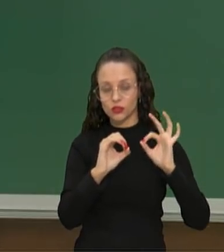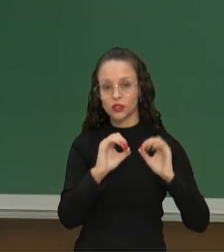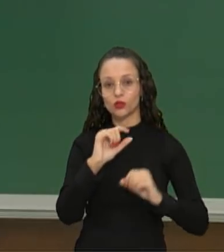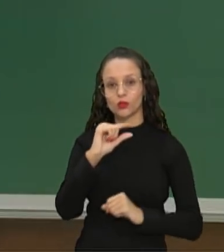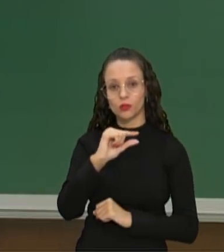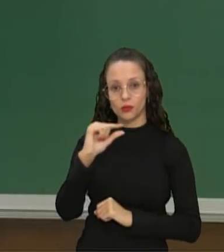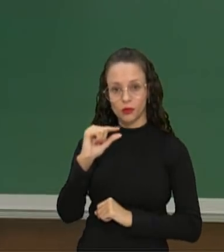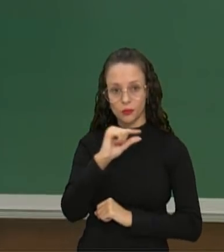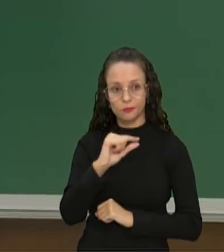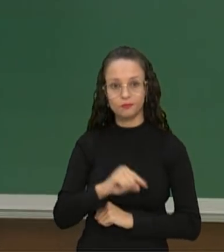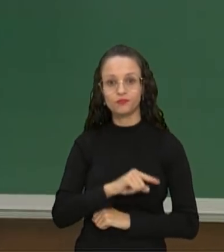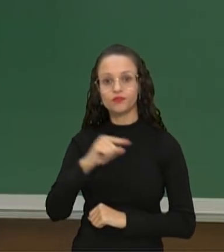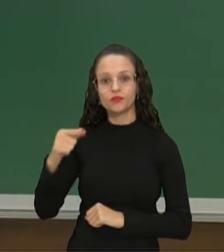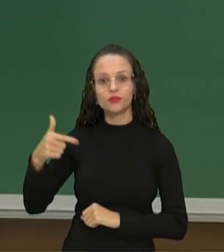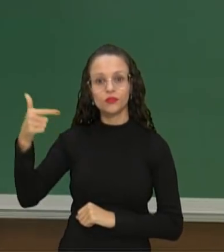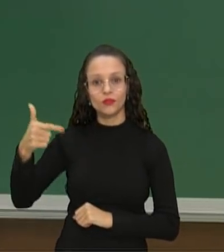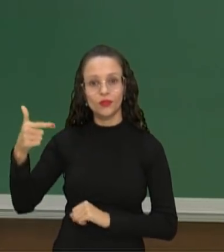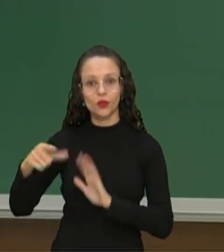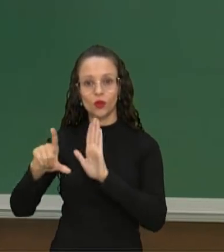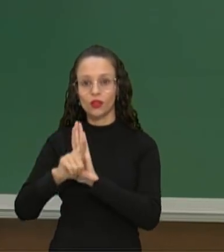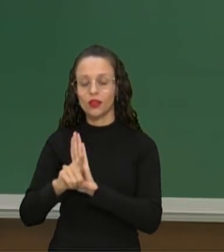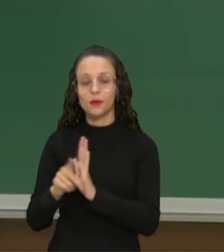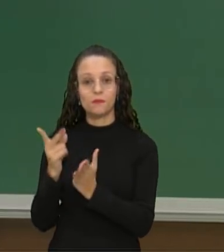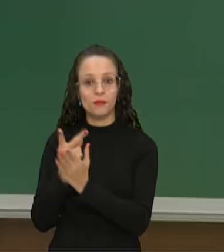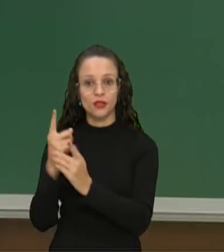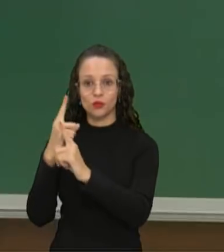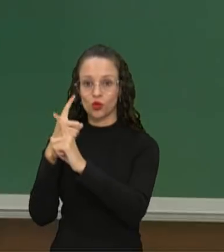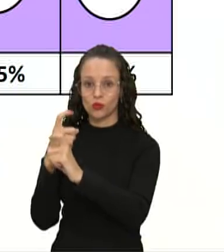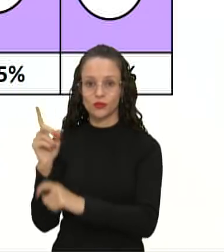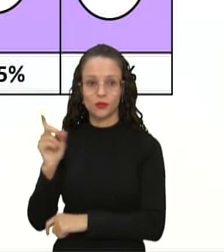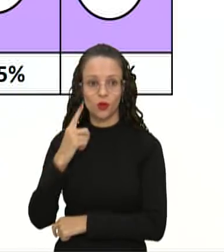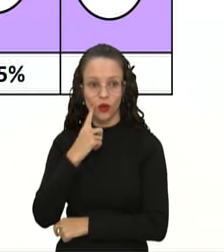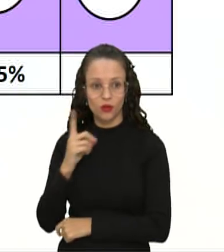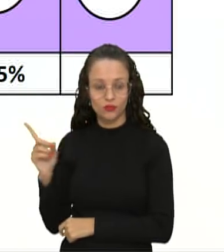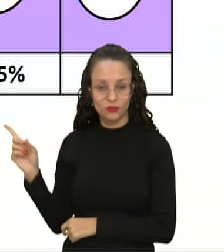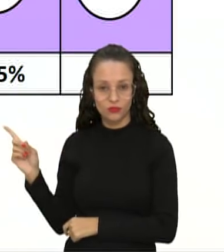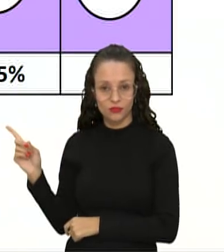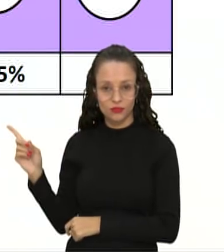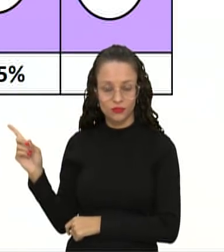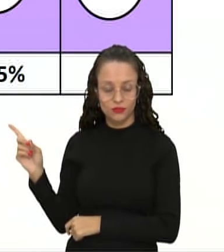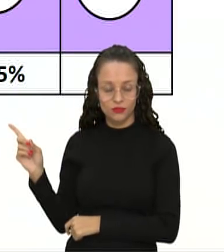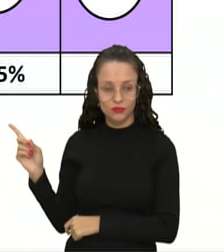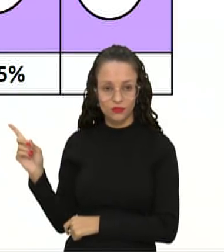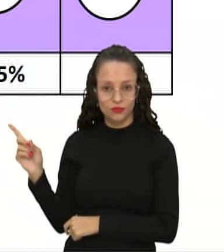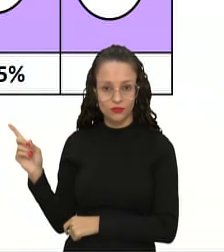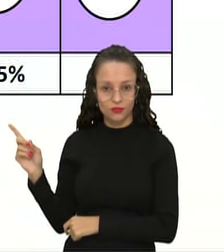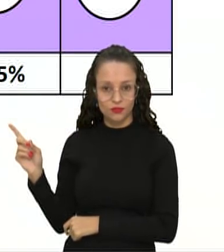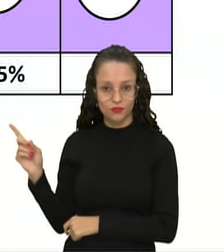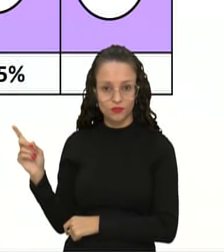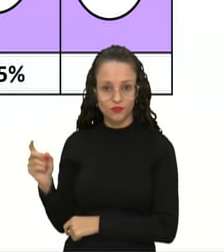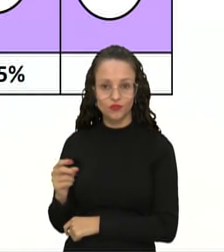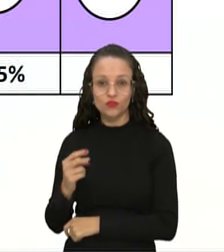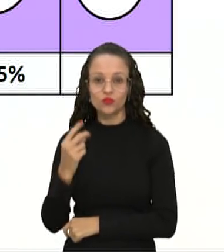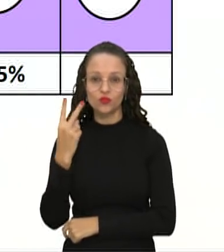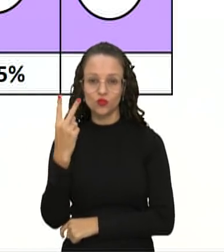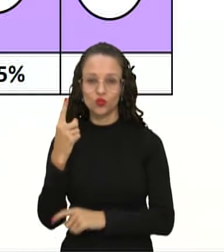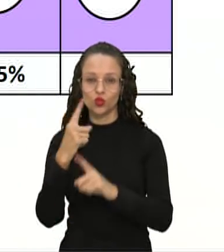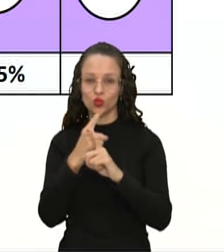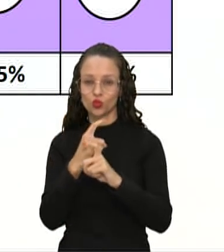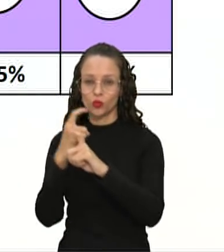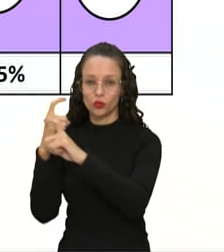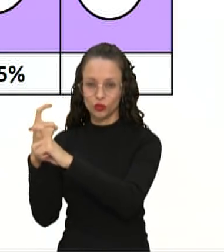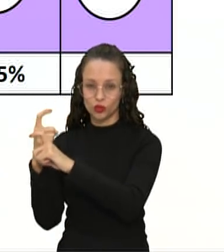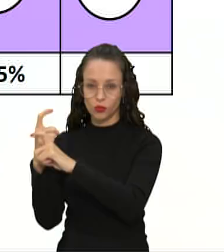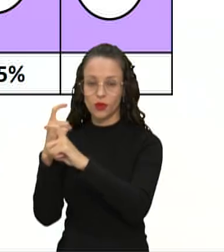Mendel, não estava no mesmo cromossomo. Vejam o desenho ali, ó. Então, eu tinha 2 pares de cromossomos. Um